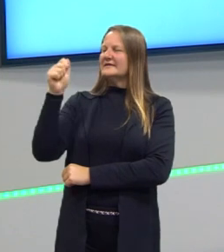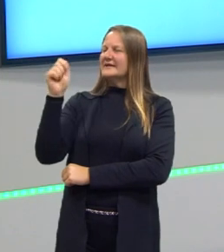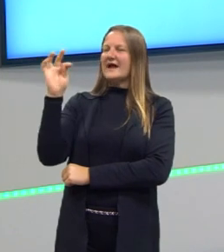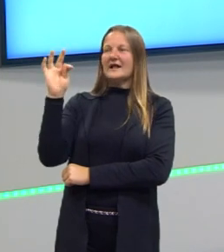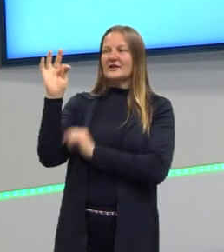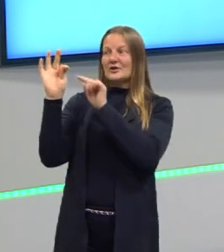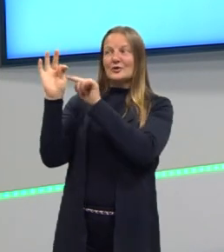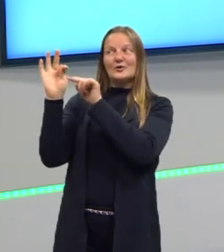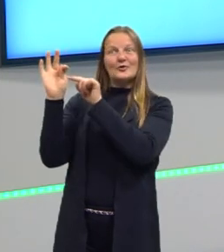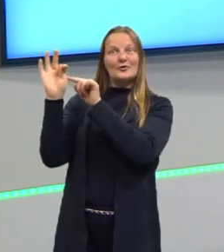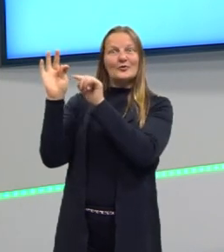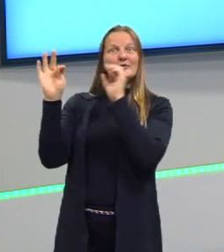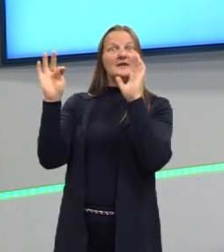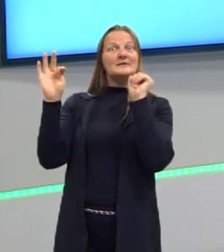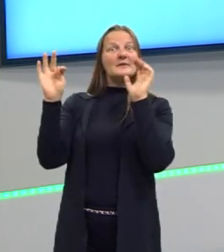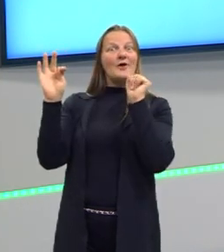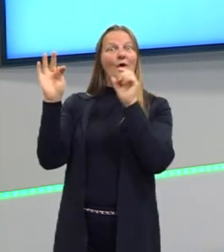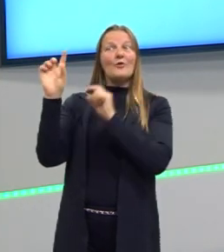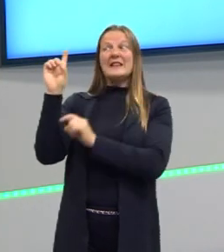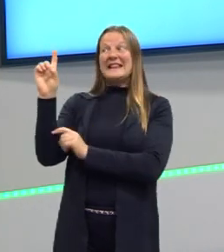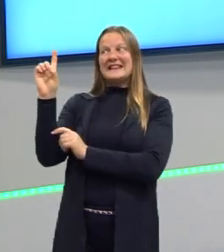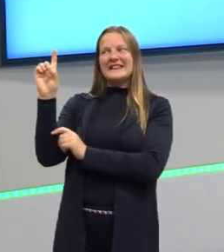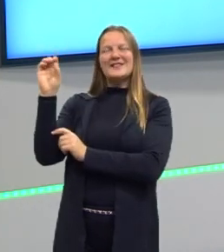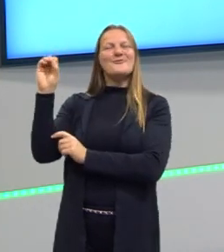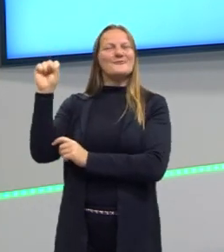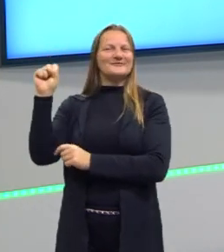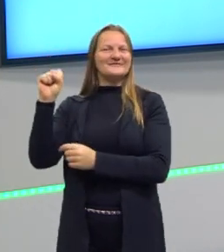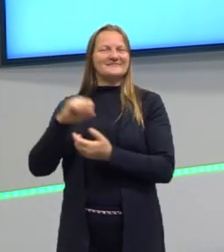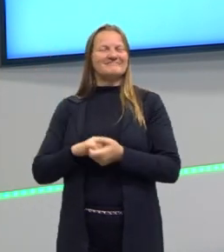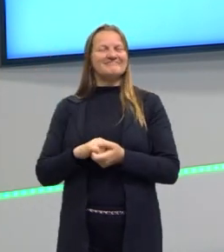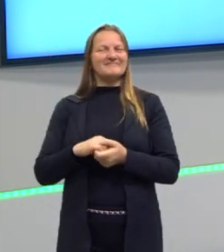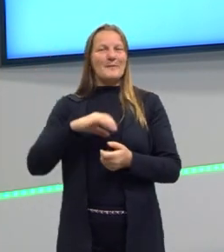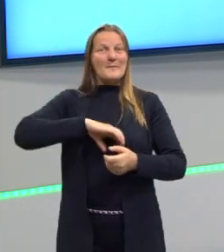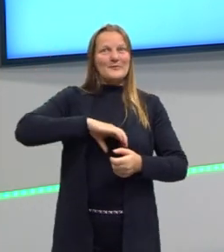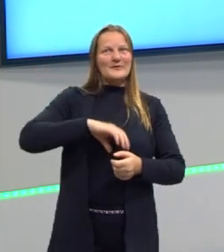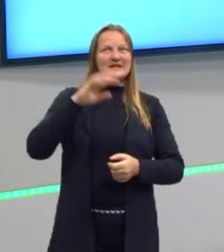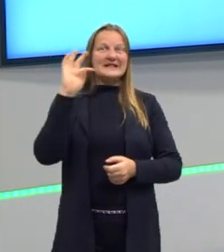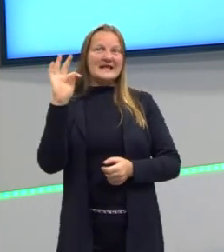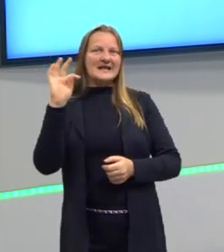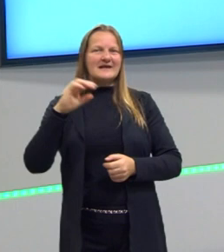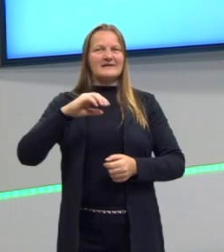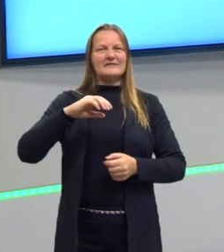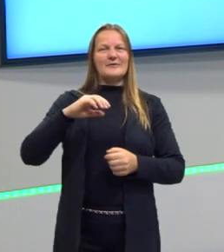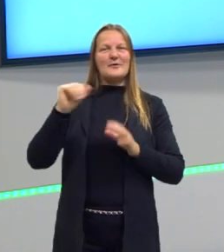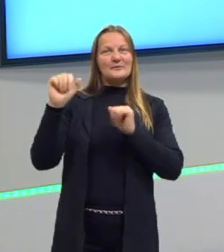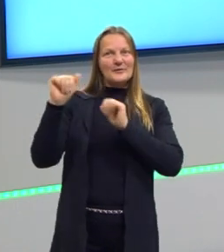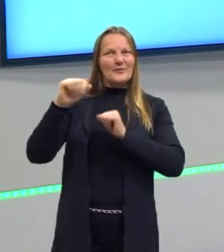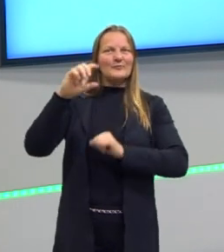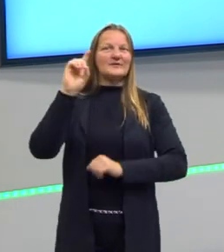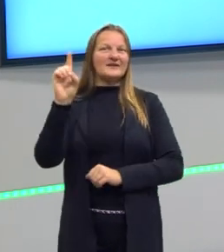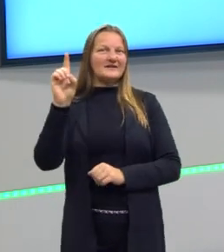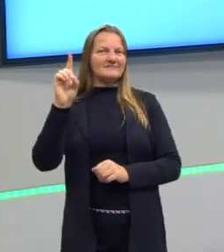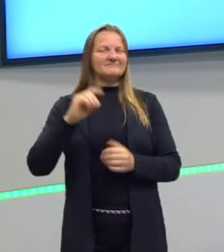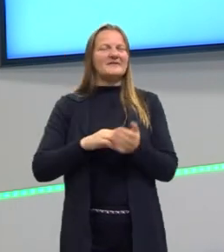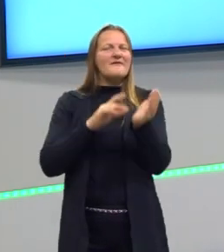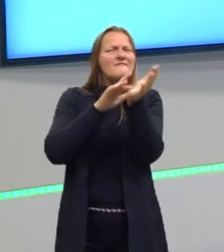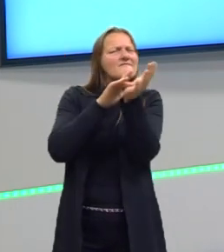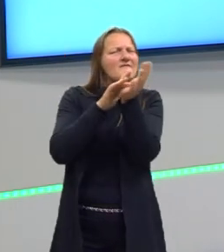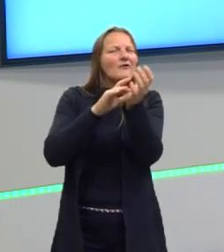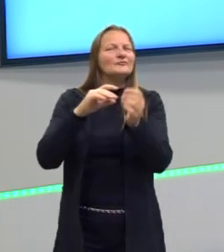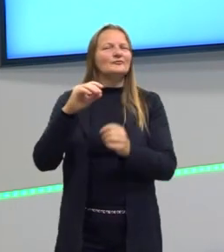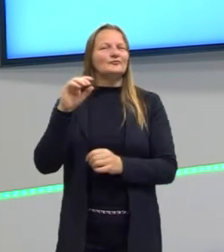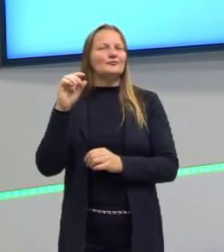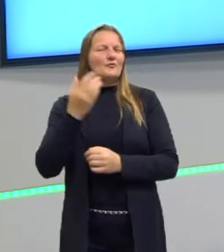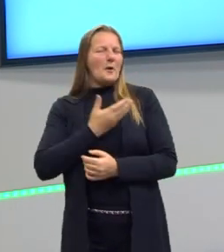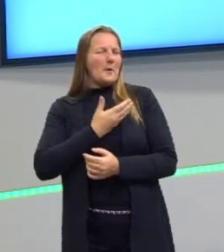mas para nos compreendermos um pouquinho mais sobre os falsos cognatos os falsos